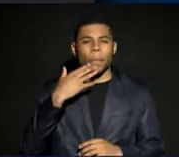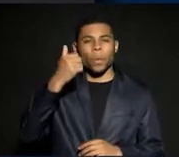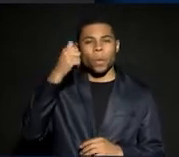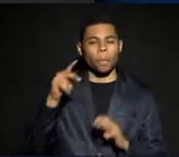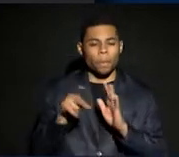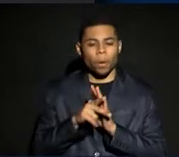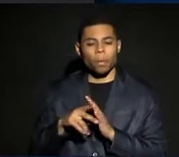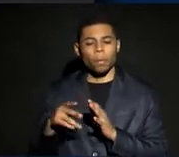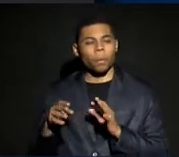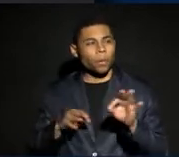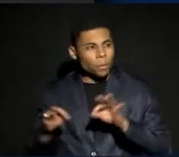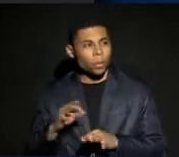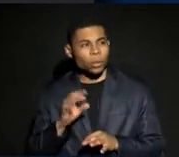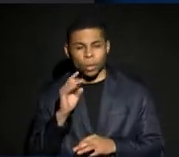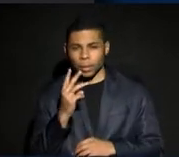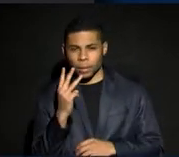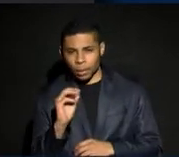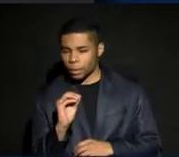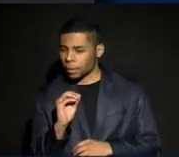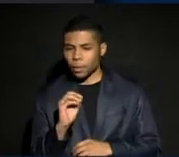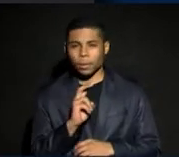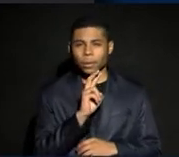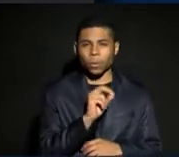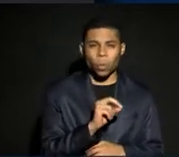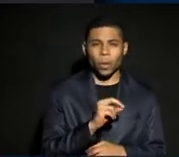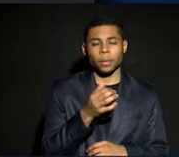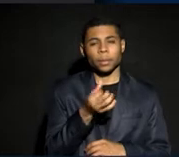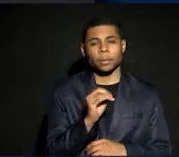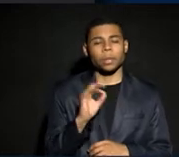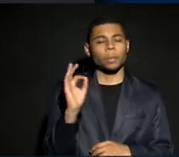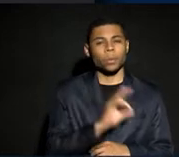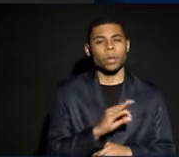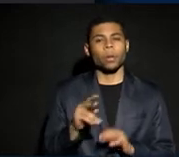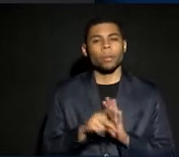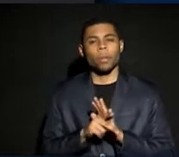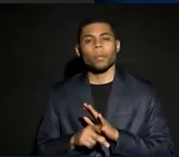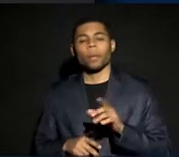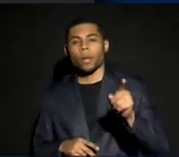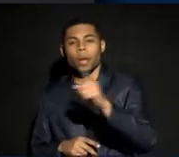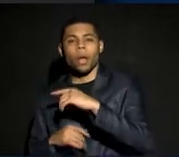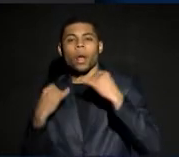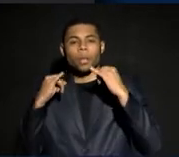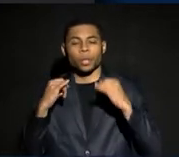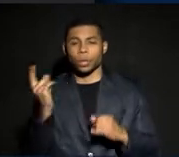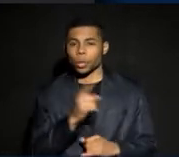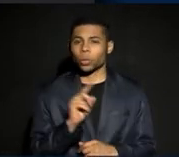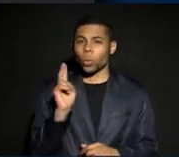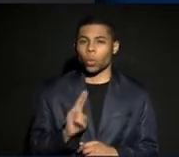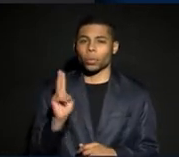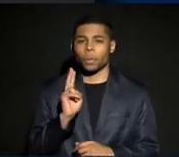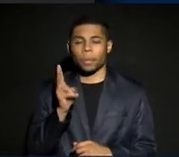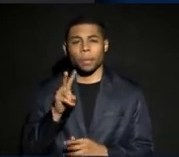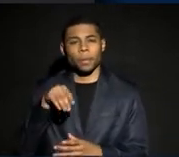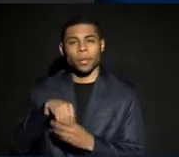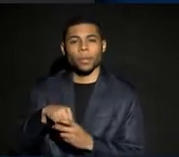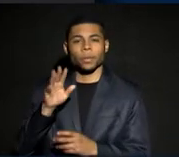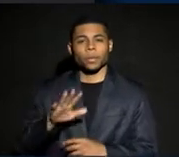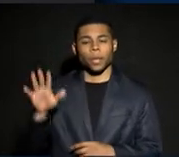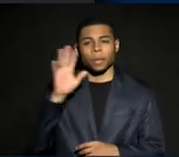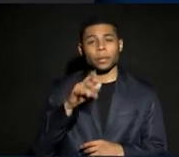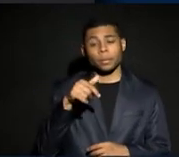viabilidade de produzir não 30%, mas 50%, 60% da energia que nós consumimos dentro do